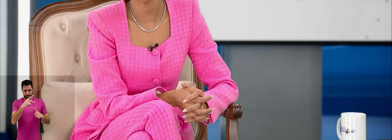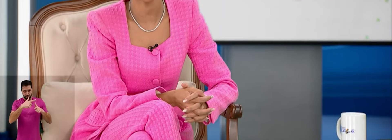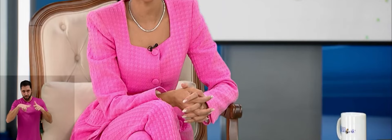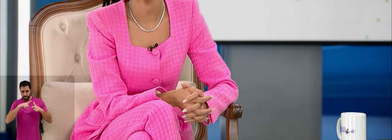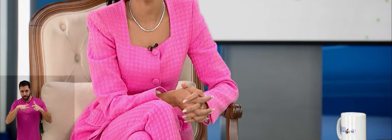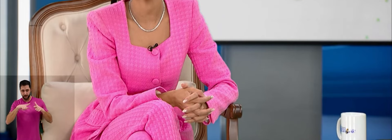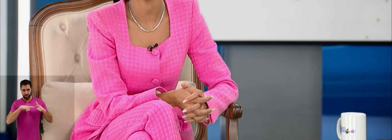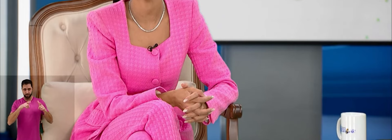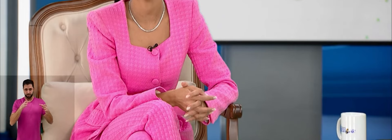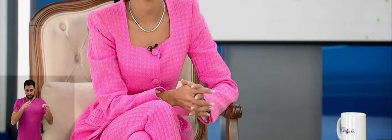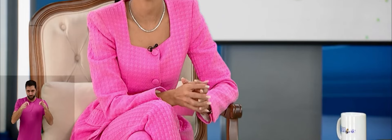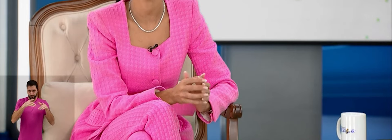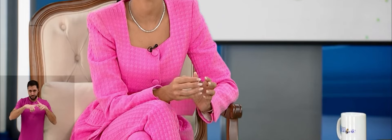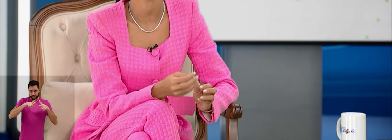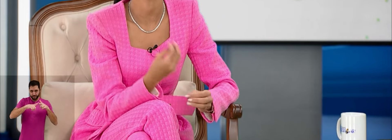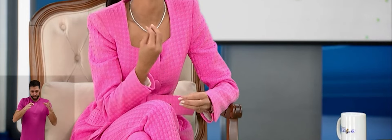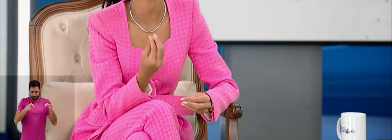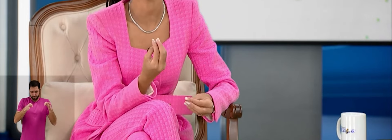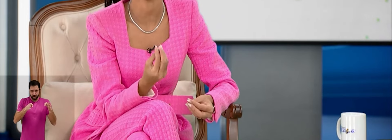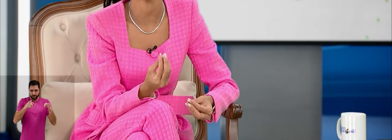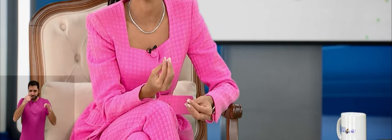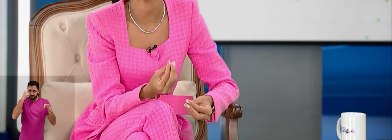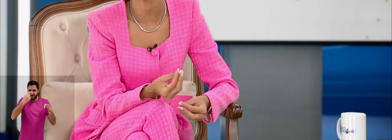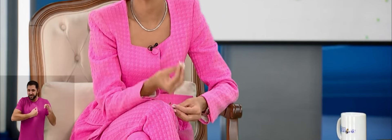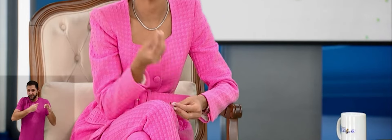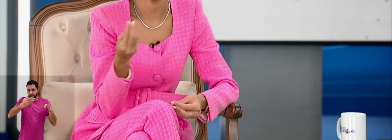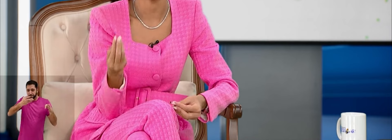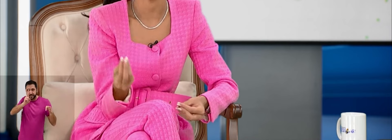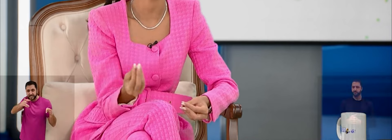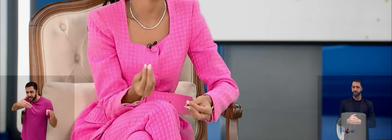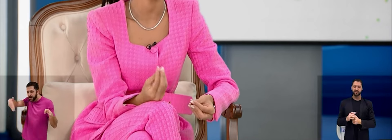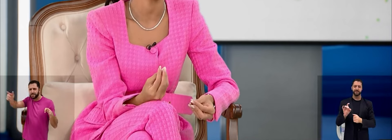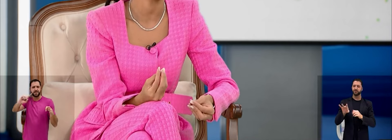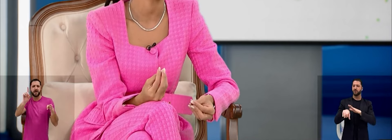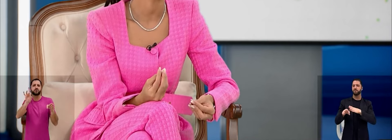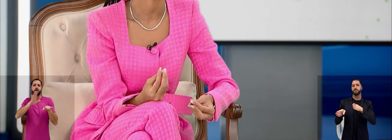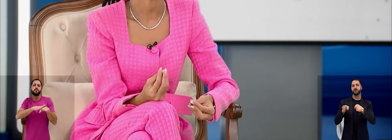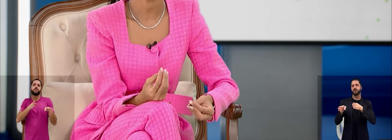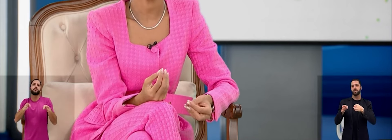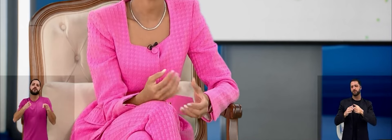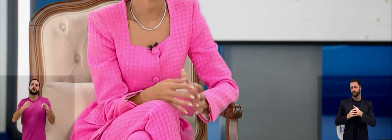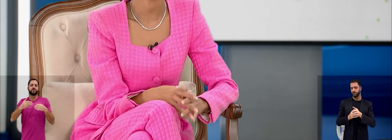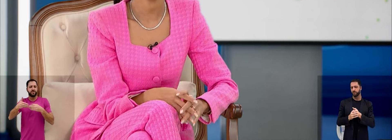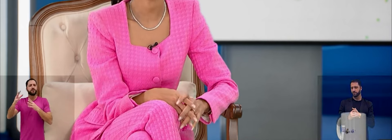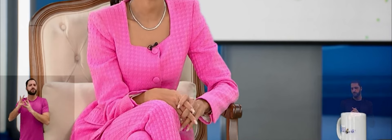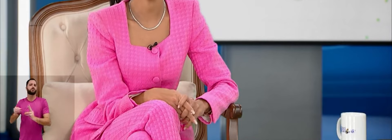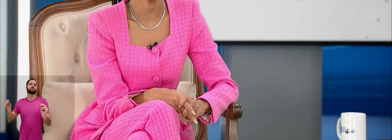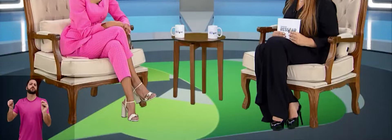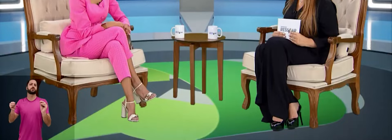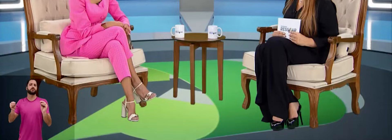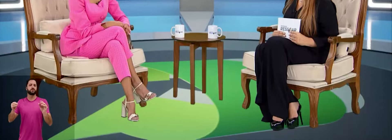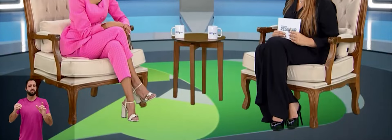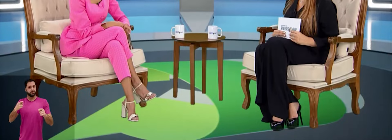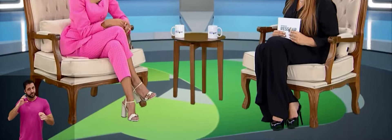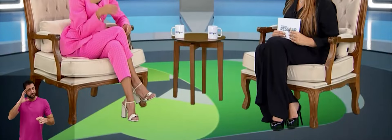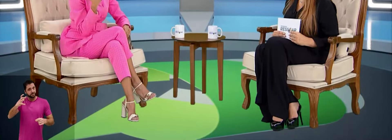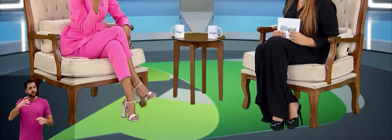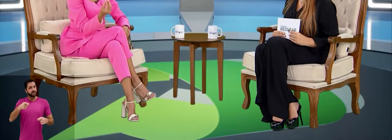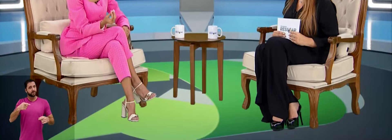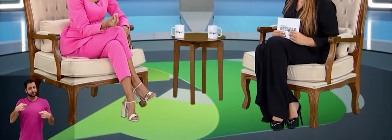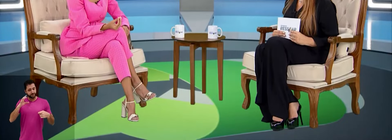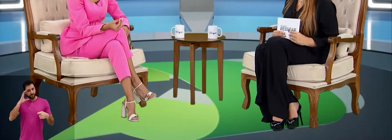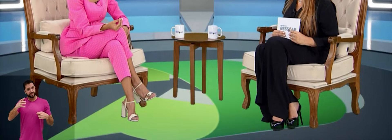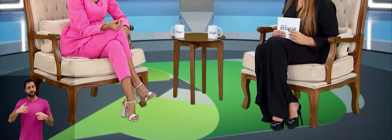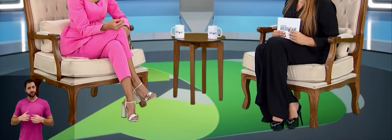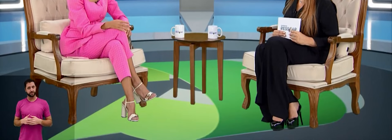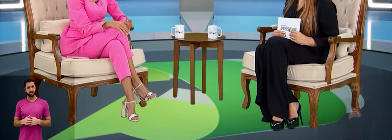Não define a sua vida. O momento que você está agora não vai definir a sua vida toda. É só uma fase. É uma fase. Tudo vai passar. Só Sim. você. Mas